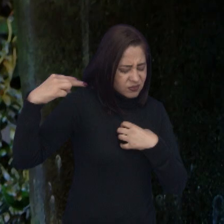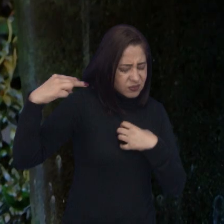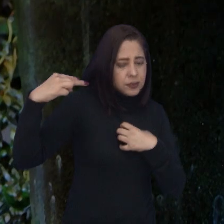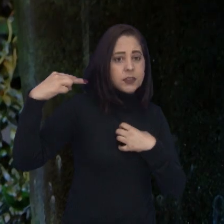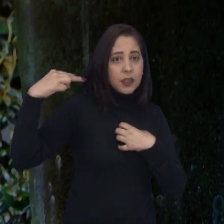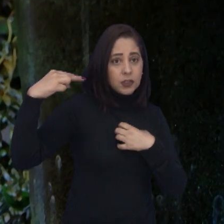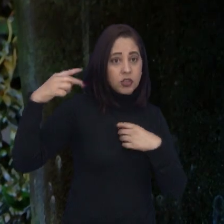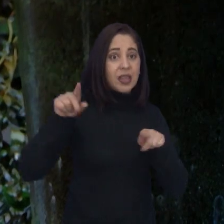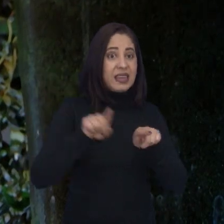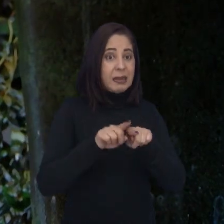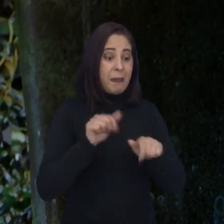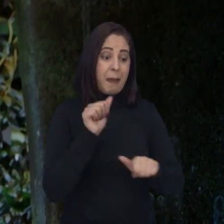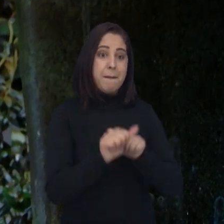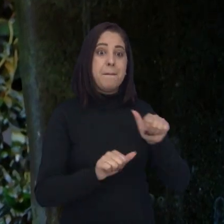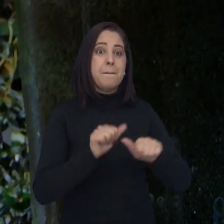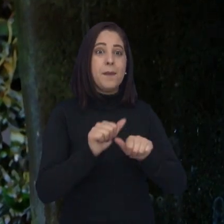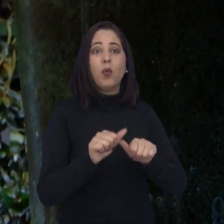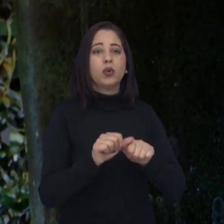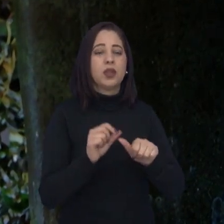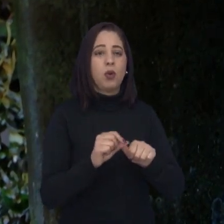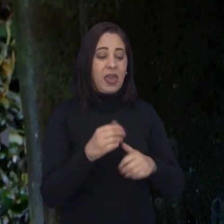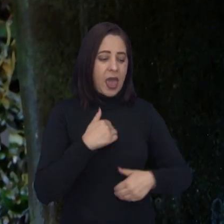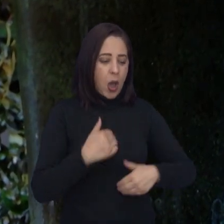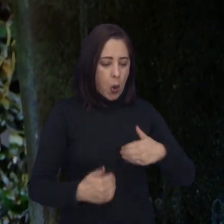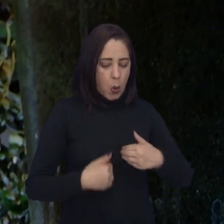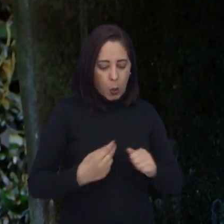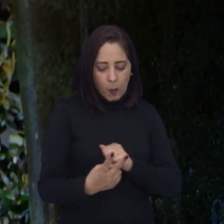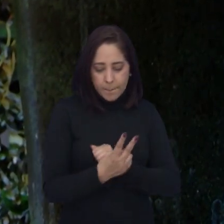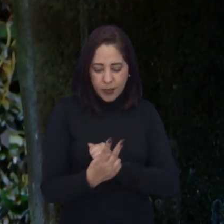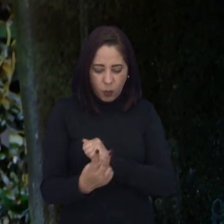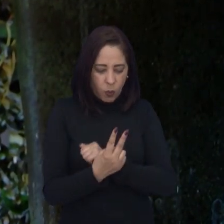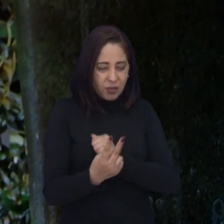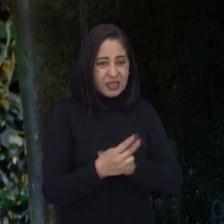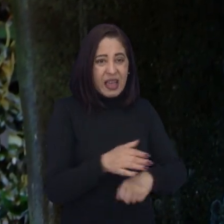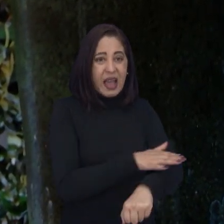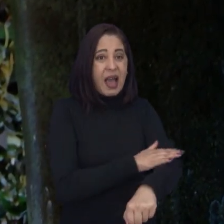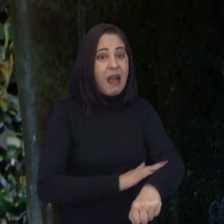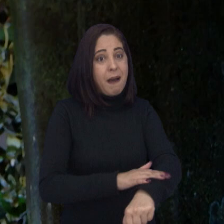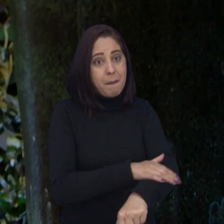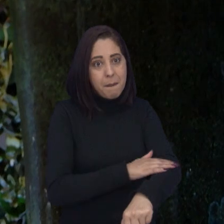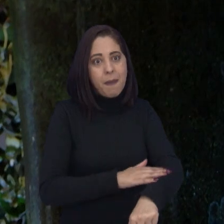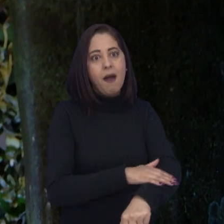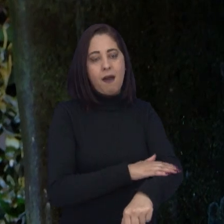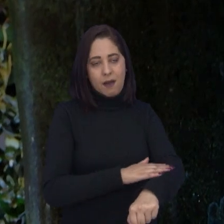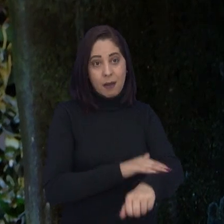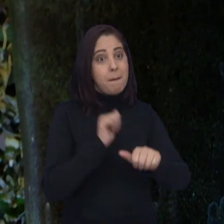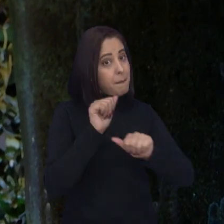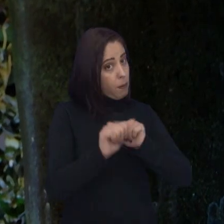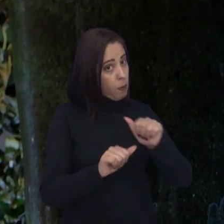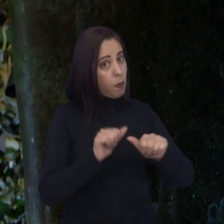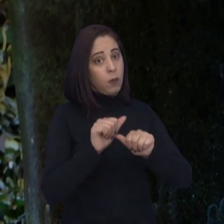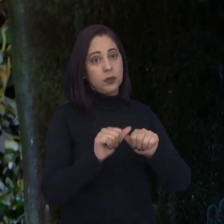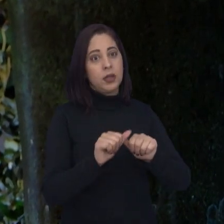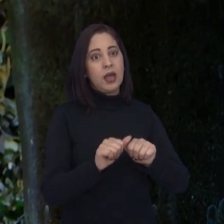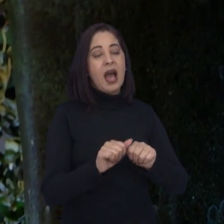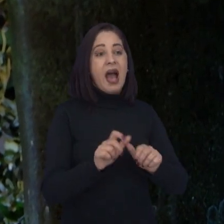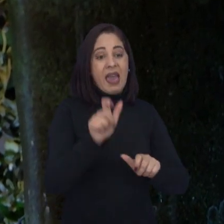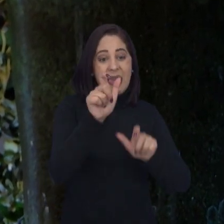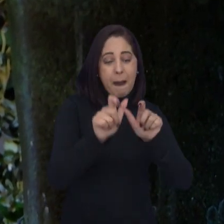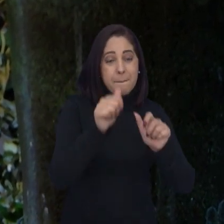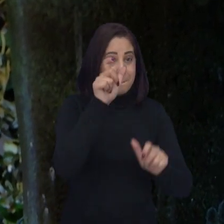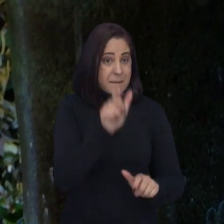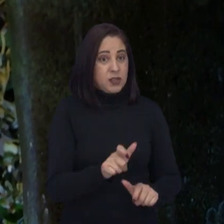mudanças também no cuidado com o próprio corpo, com a pele. Então tudo isso, né, pode trazer aí muita